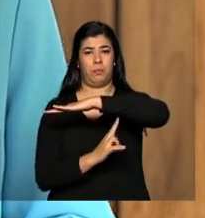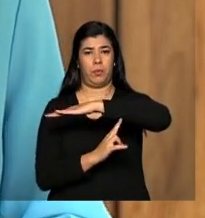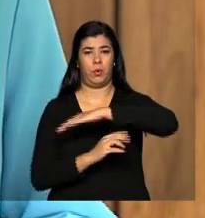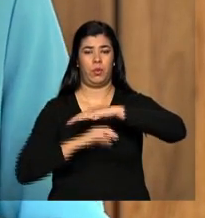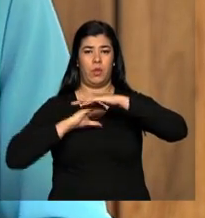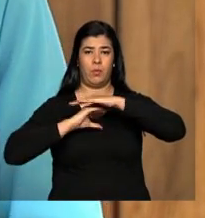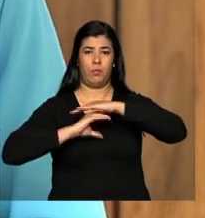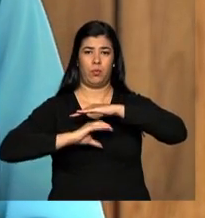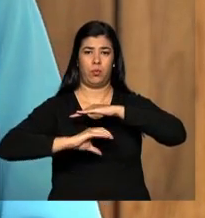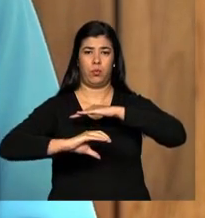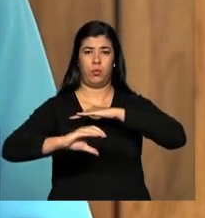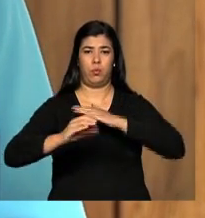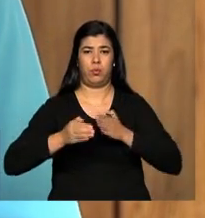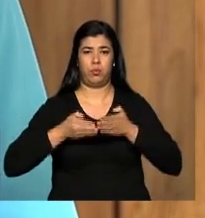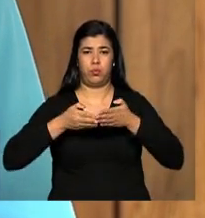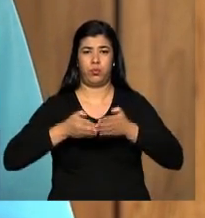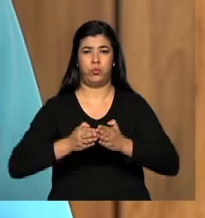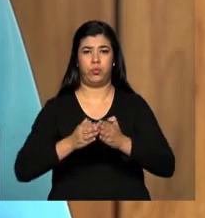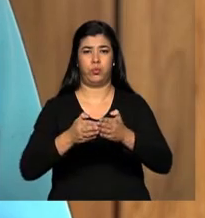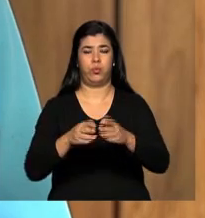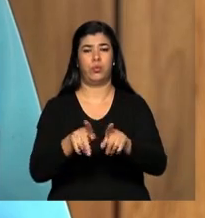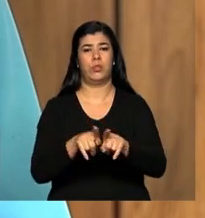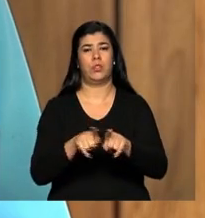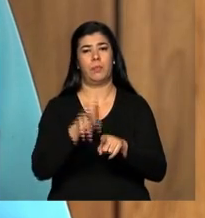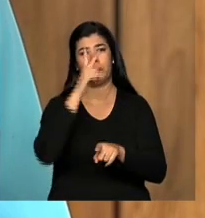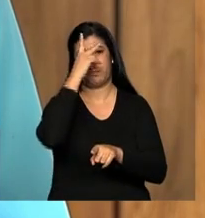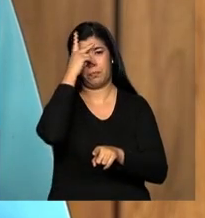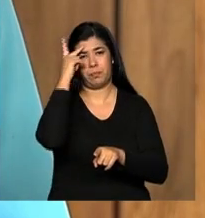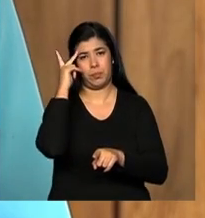adicional para transporte de pessoas e mercadorias.